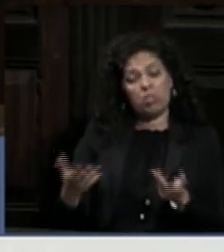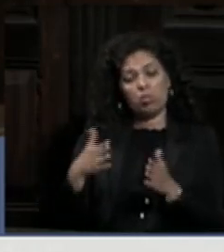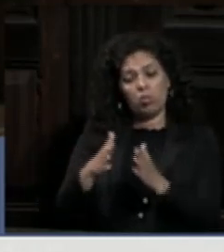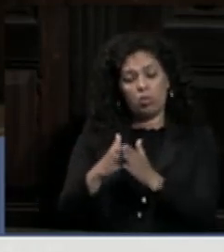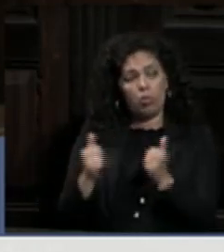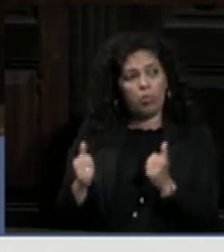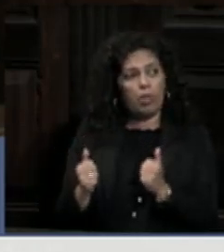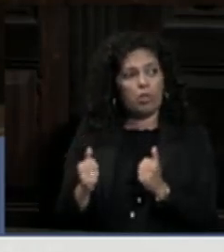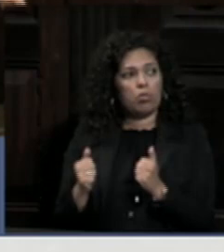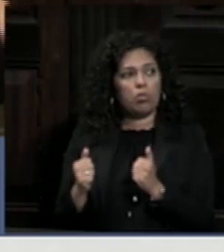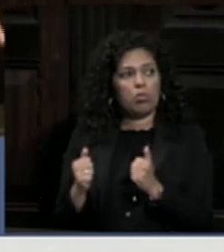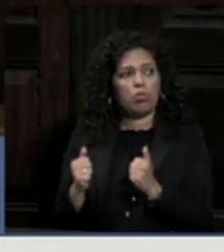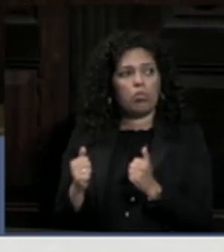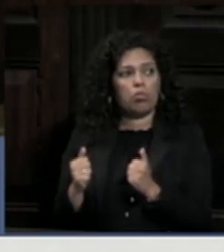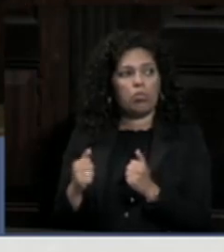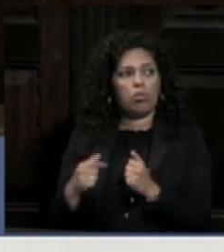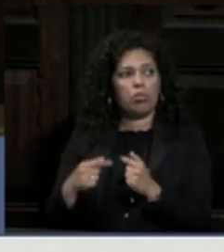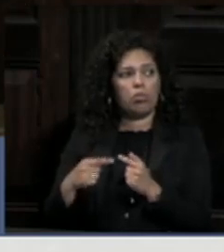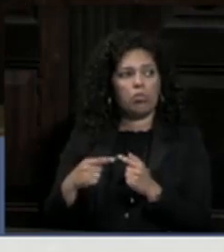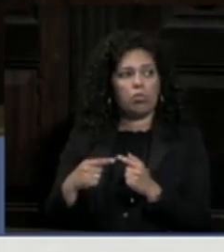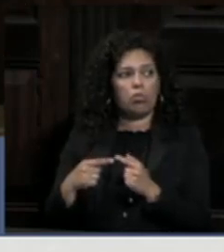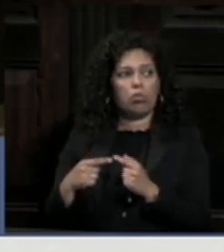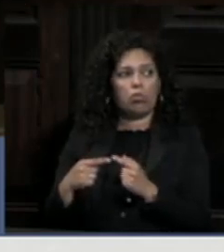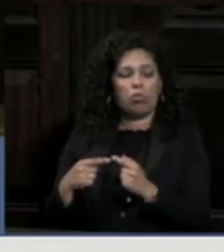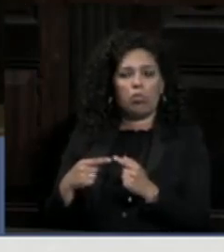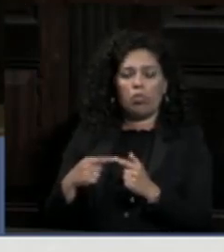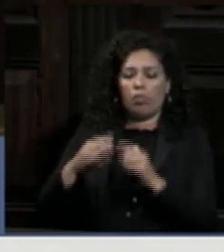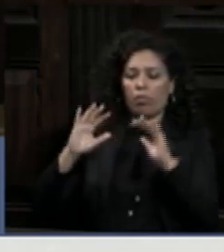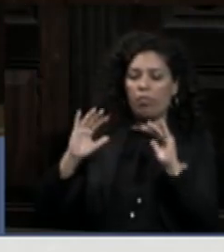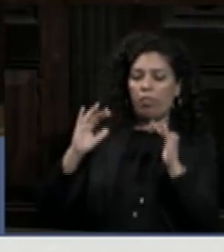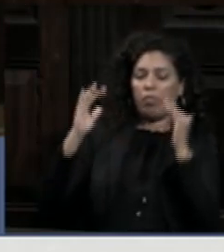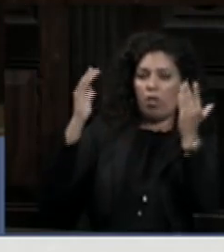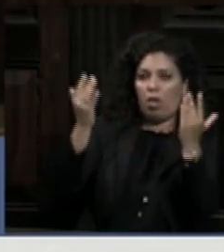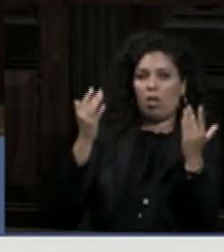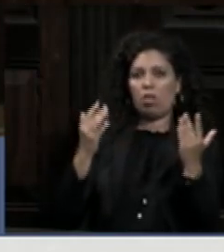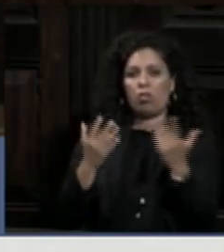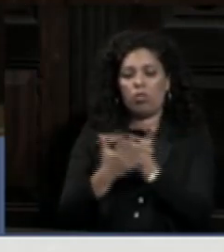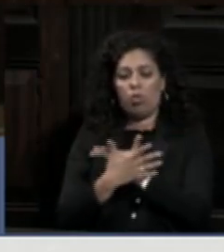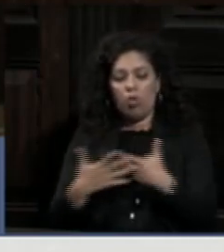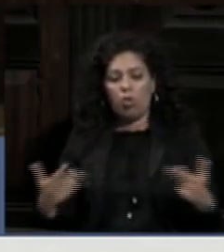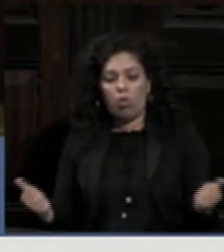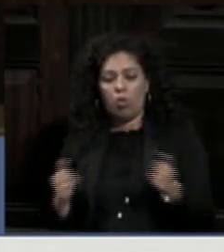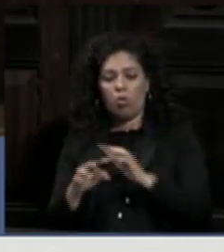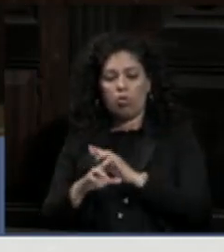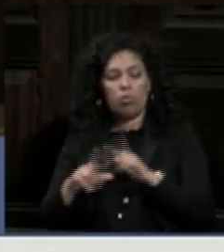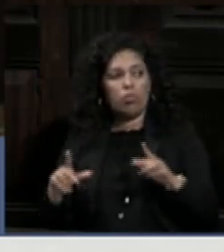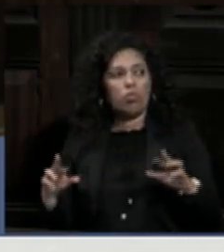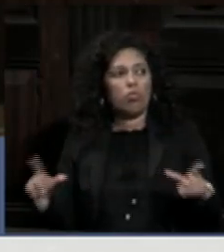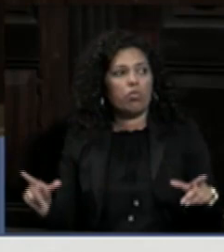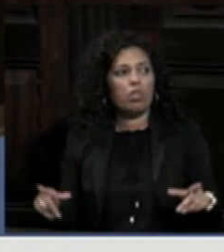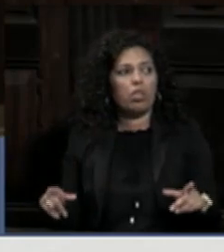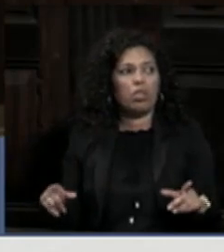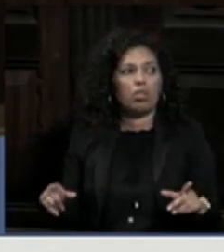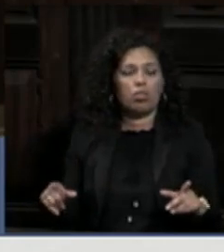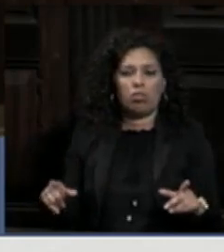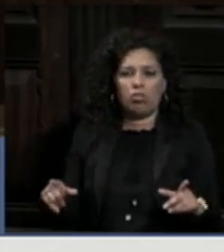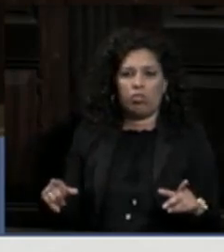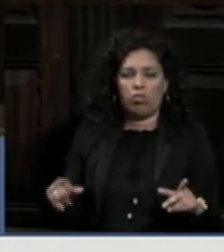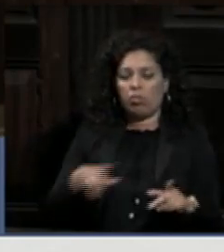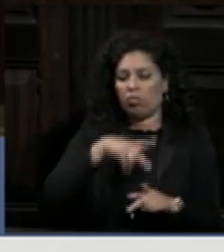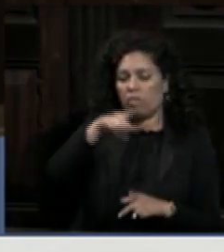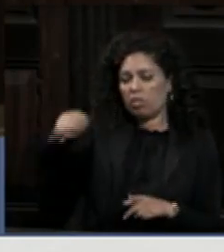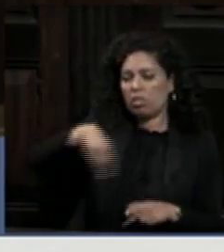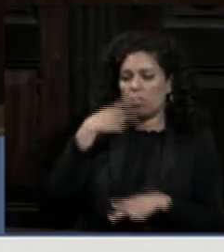na política baixa adversário que entendem que é uma forma de me prejudicar não tem problema nenhum